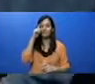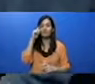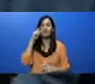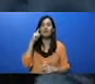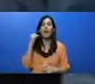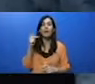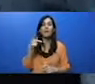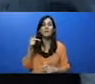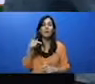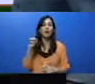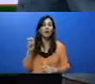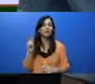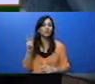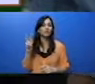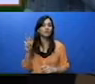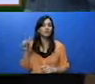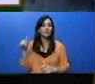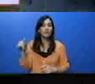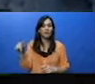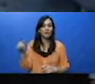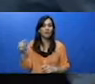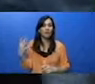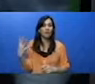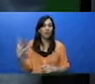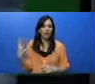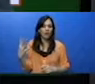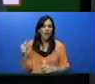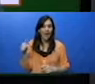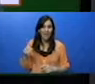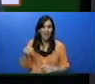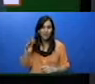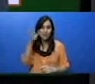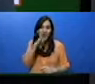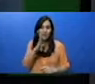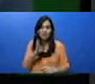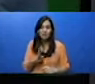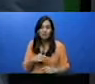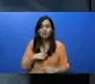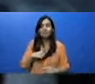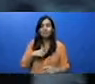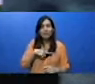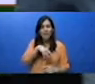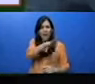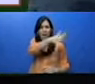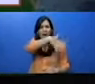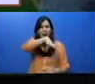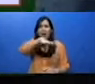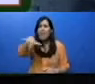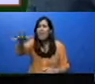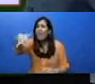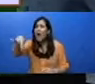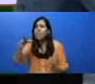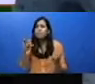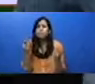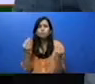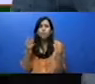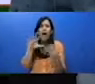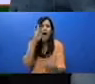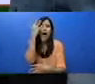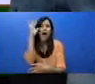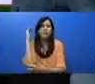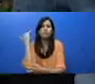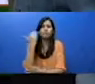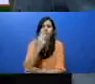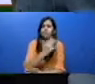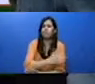Continuando na página 274, no Brasil, muitas áreas são desmatadas. Infelizmente, criança, nós